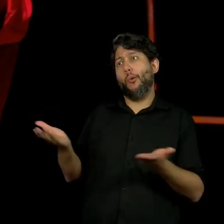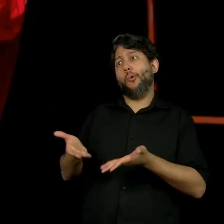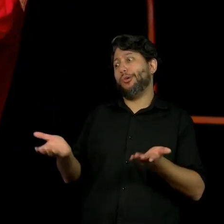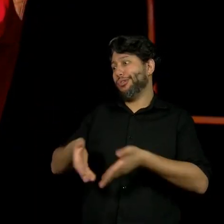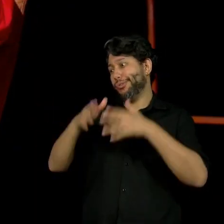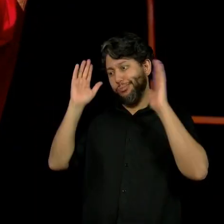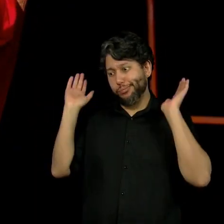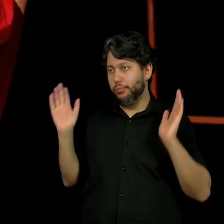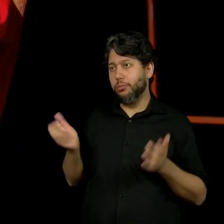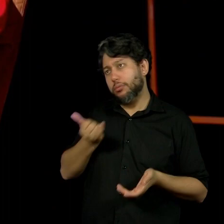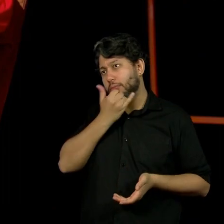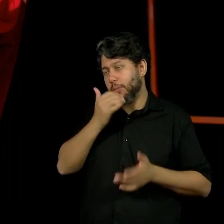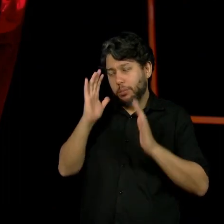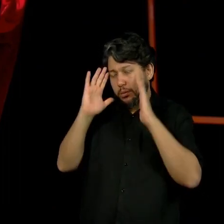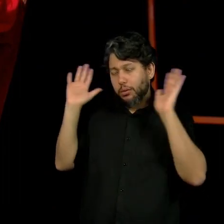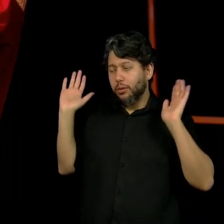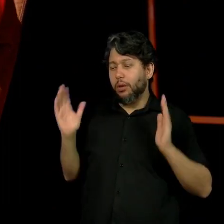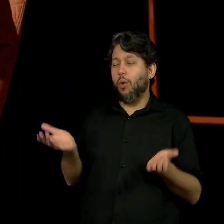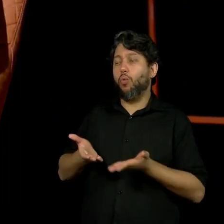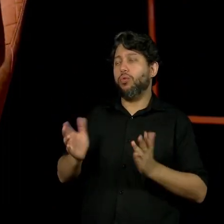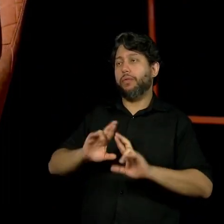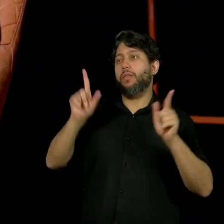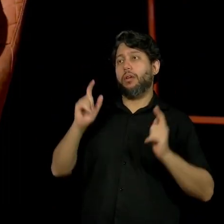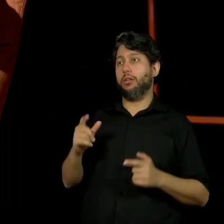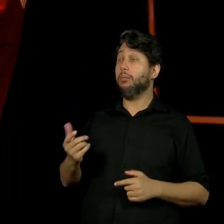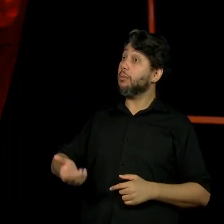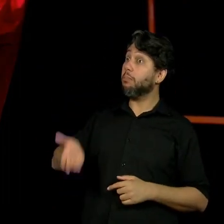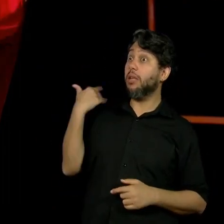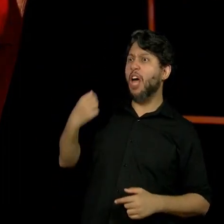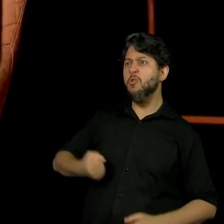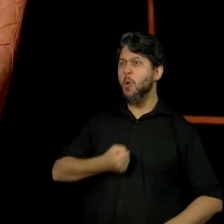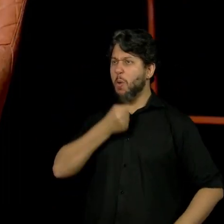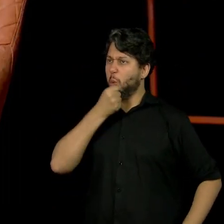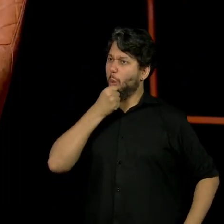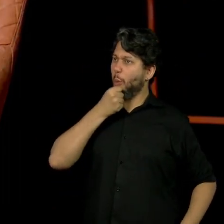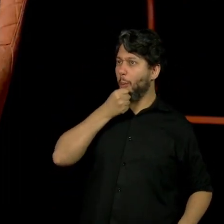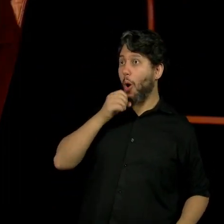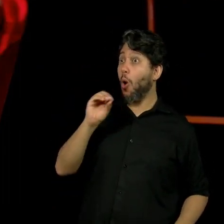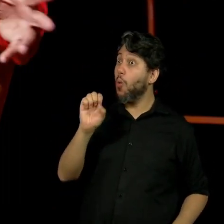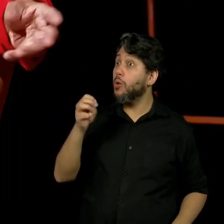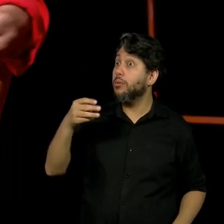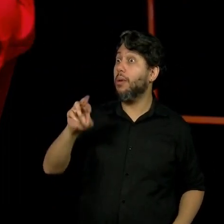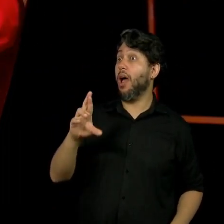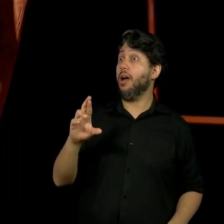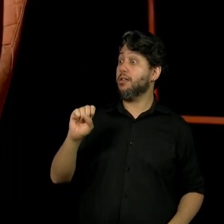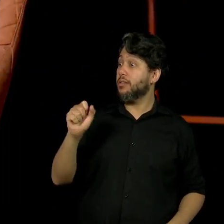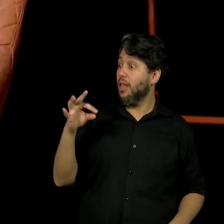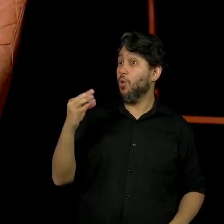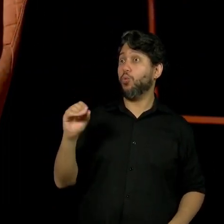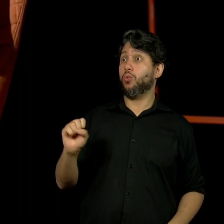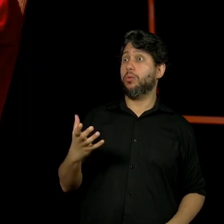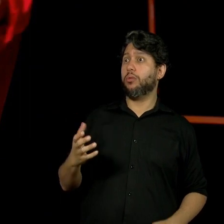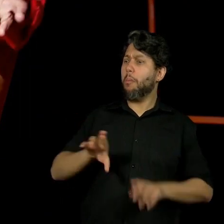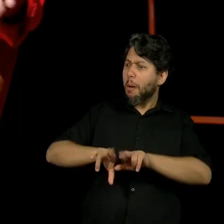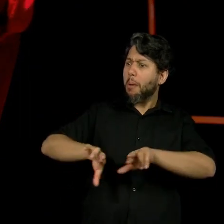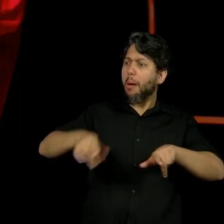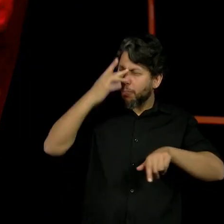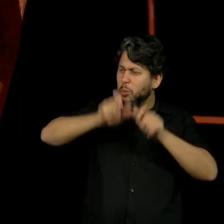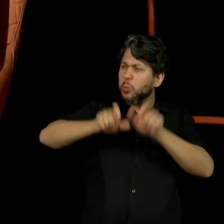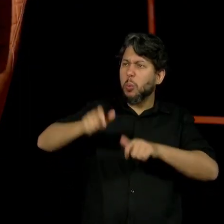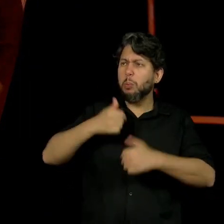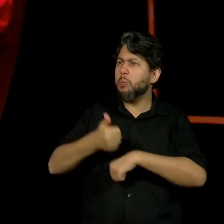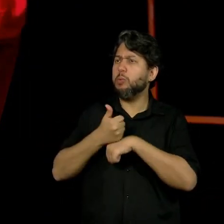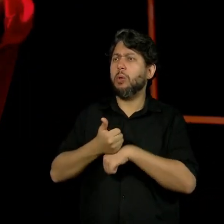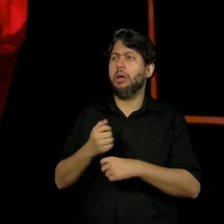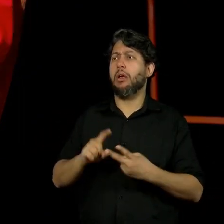mais, né, com todo o respeito, mas a nossa escola de rádio era ali, Osmar Santos, Estevão Burru San Girardi, grandes nomes, né,